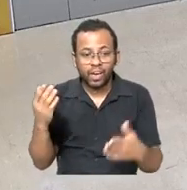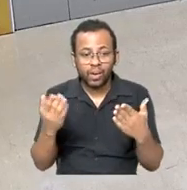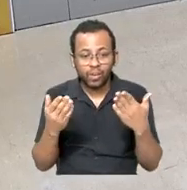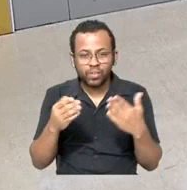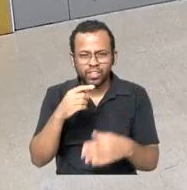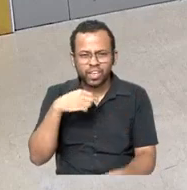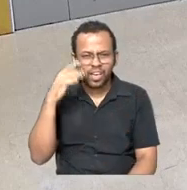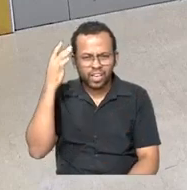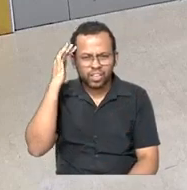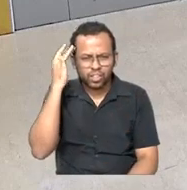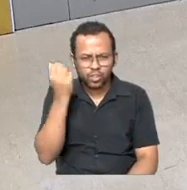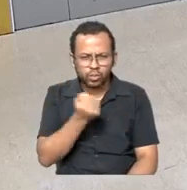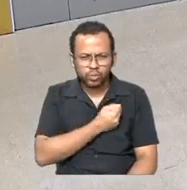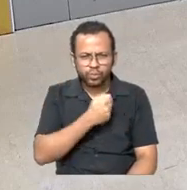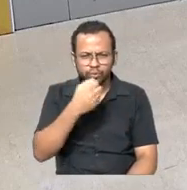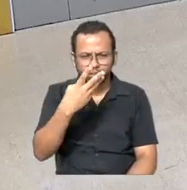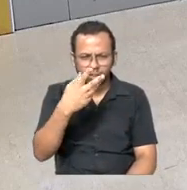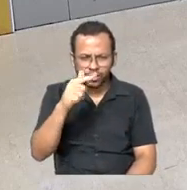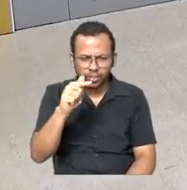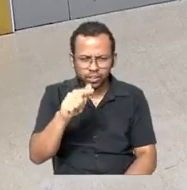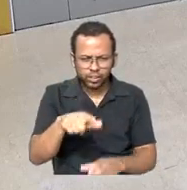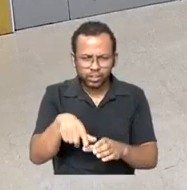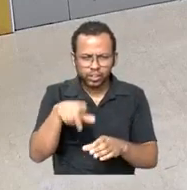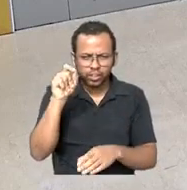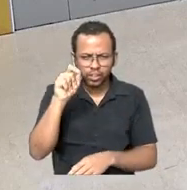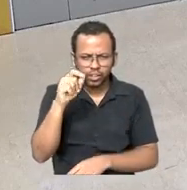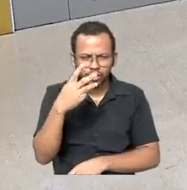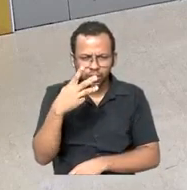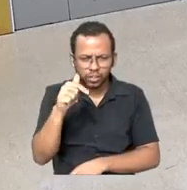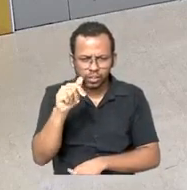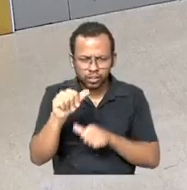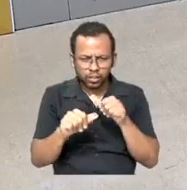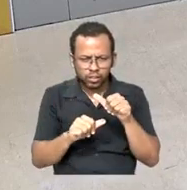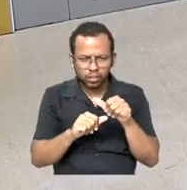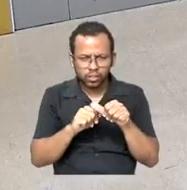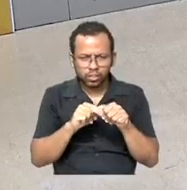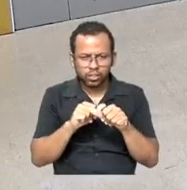que é o 37 que decide 37